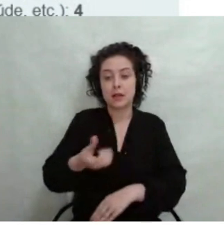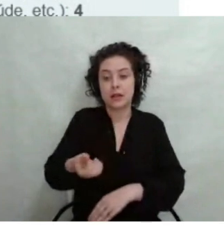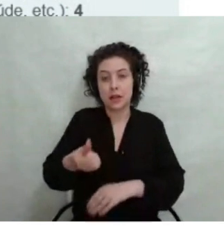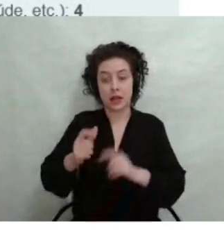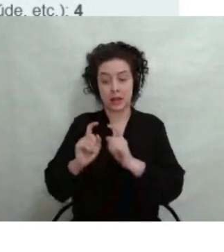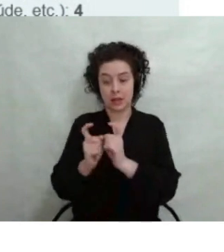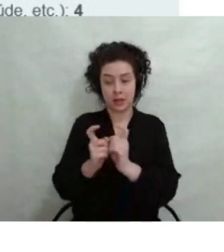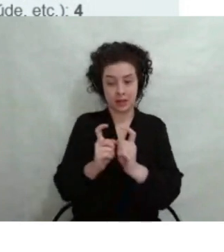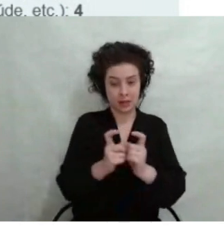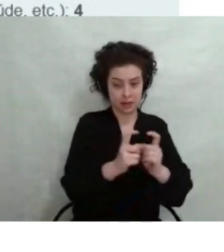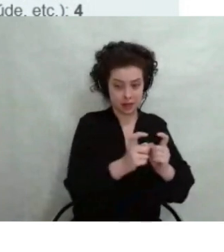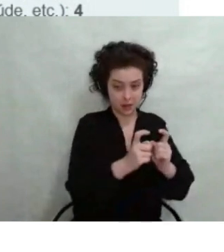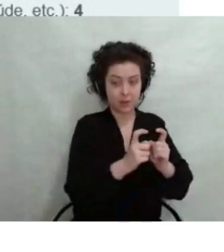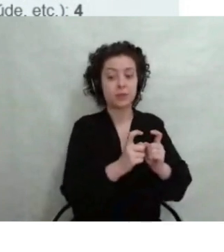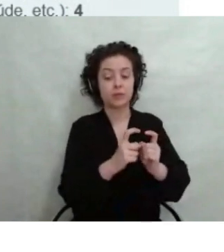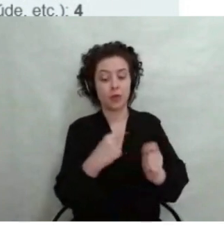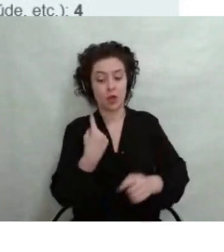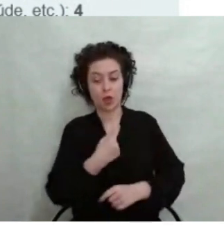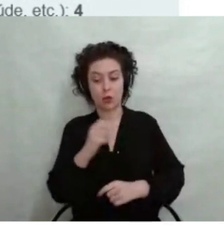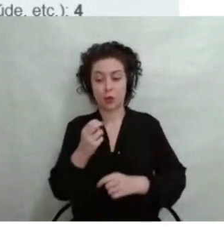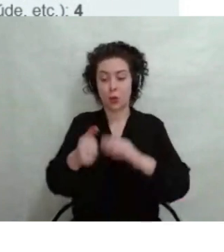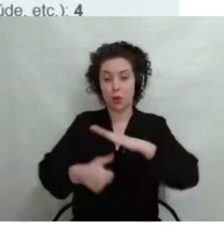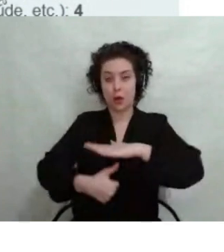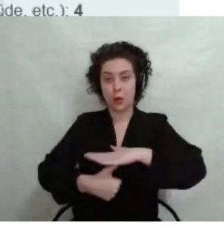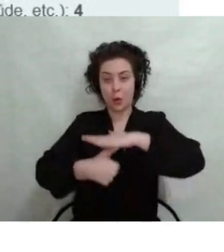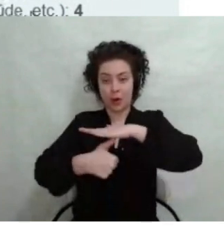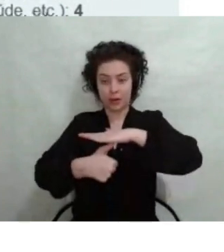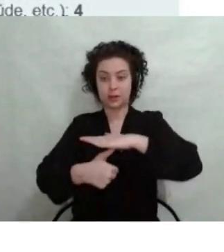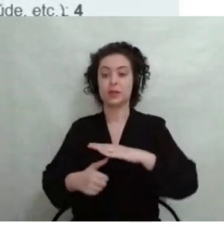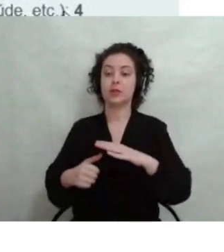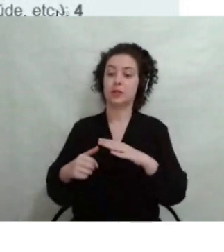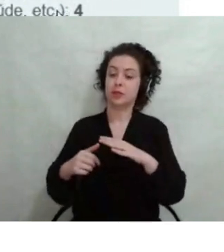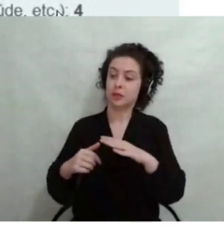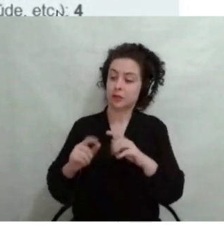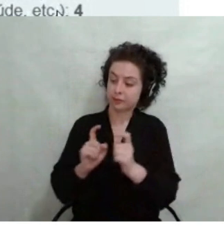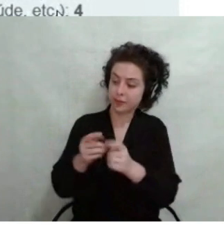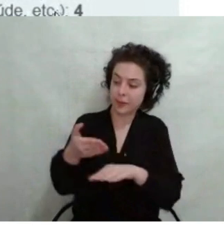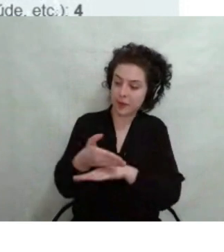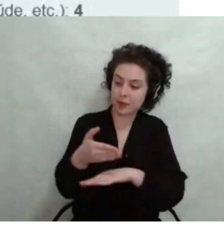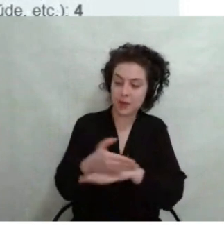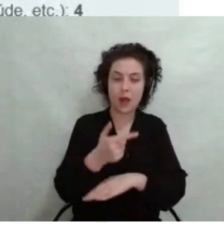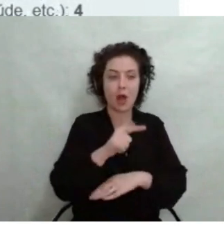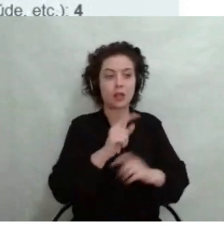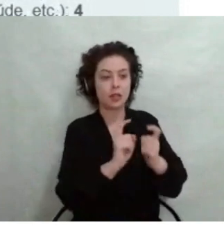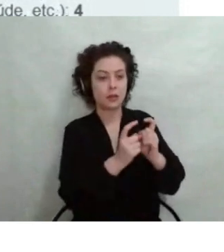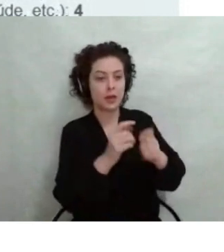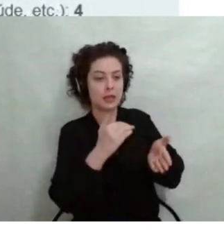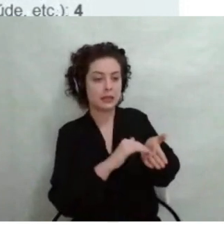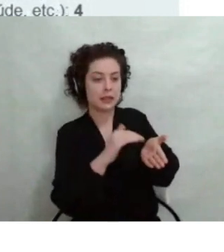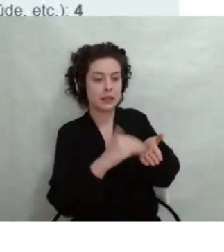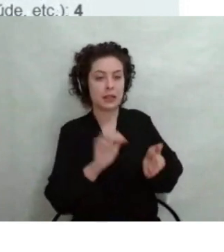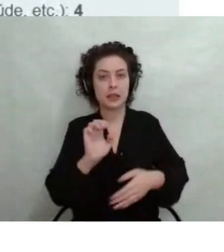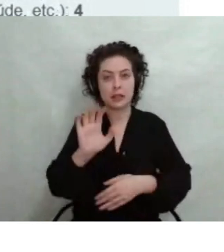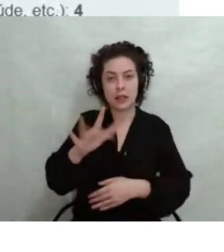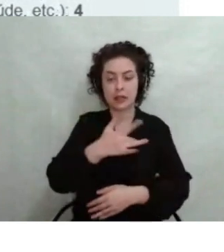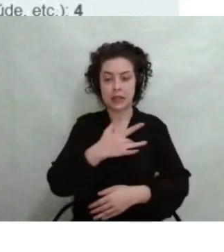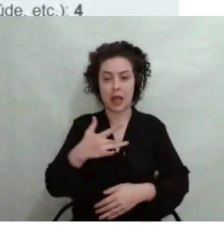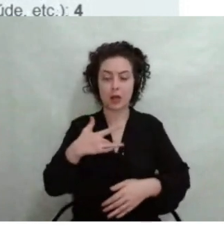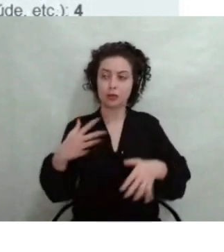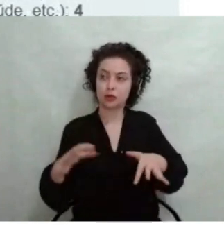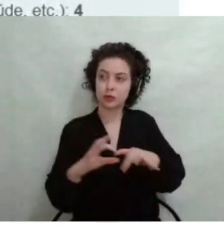seja nossa, seja com a reitoria, seja as outras reuniões, seja na Secretaria do Estado da Saúde, fora